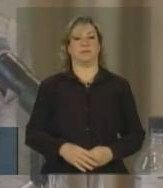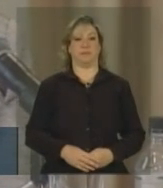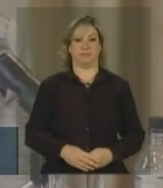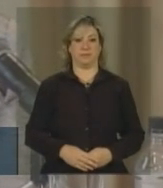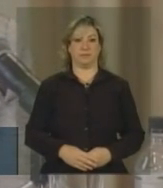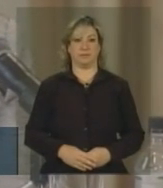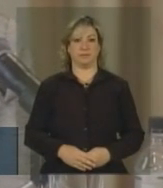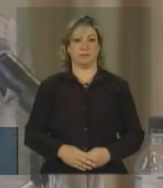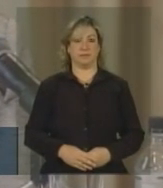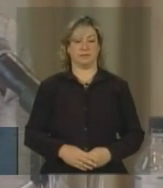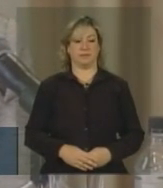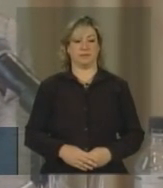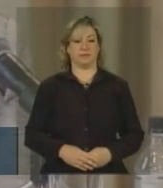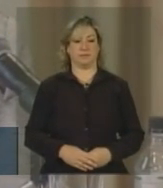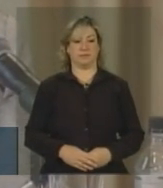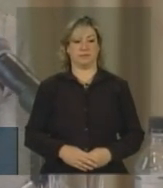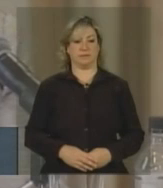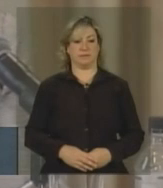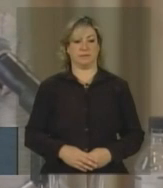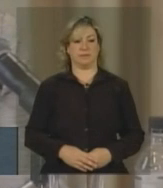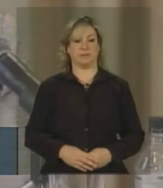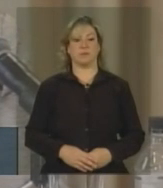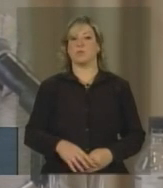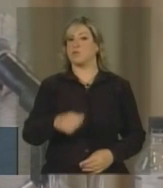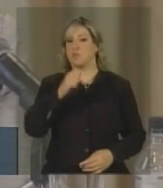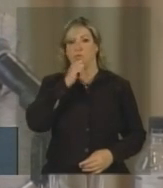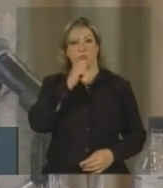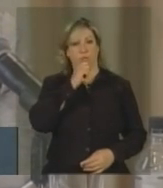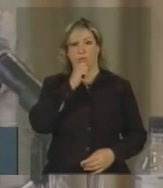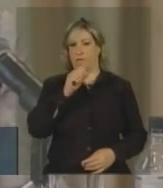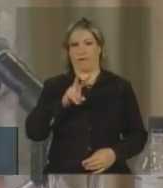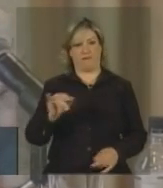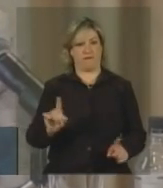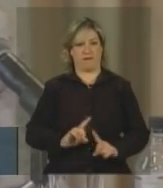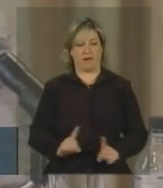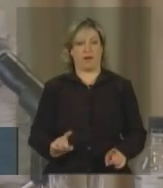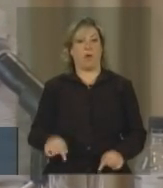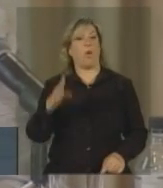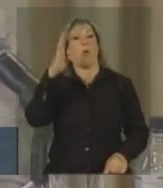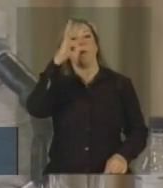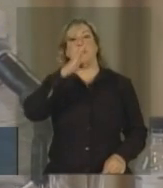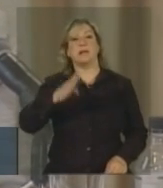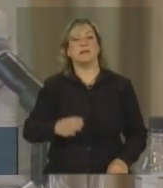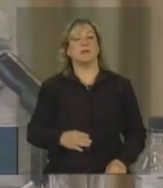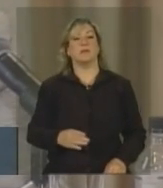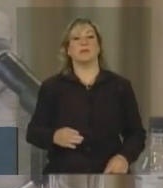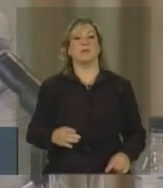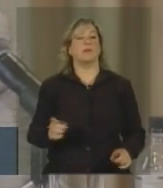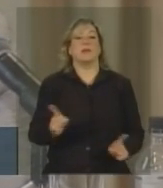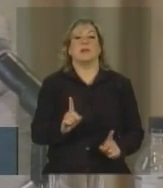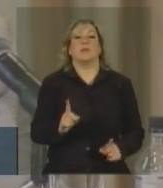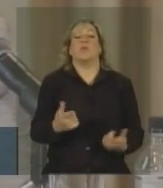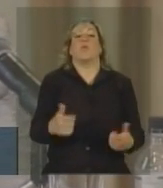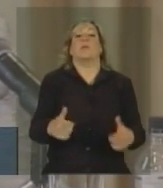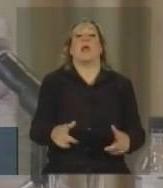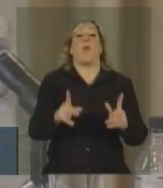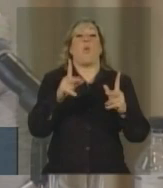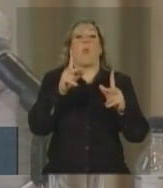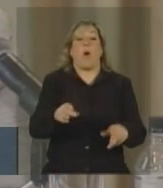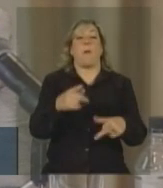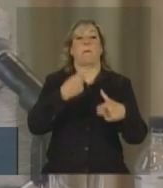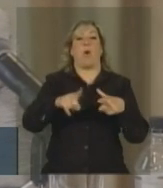Não vai. Agora, o Brasil não é não têm o mesmo problema dos outros